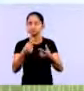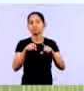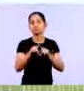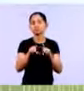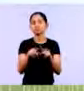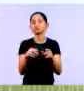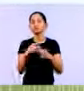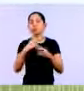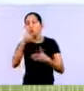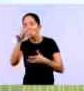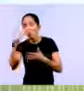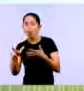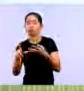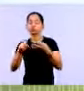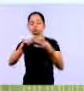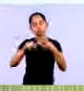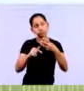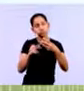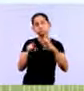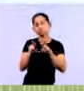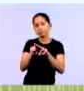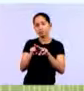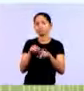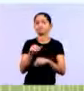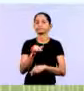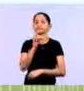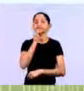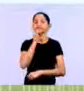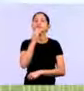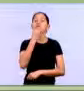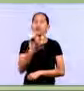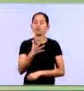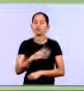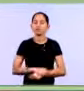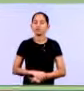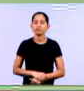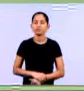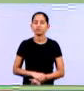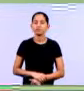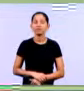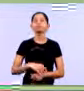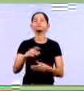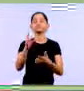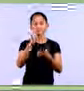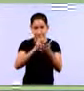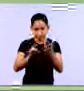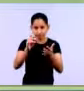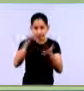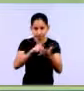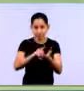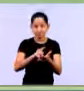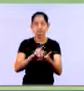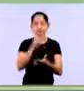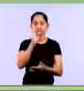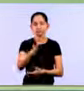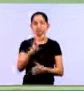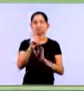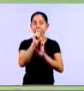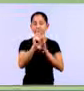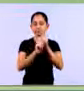para que possa atender a determinadas situações. São elas: os impostos, que estão previstos no